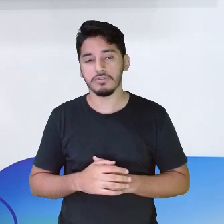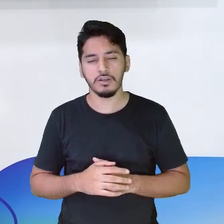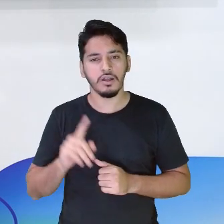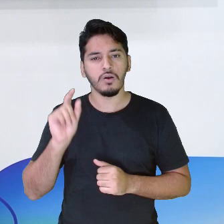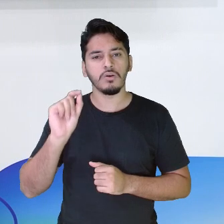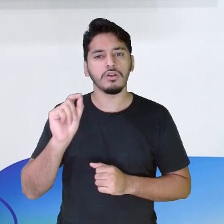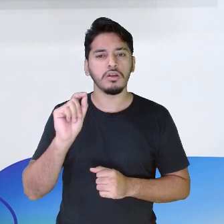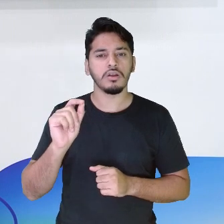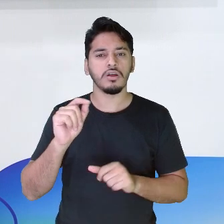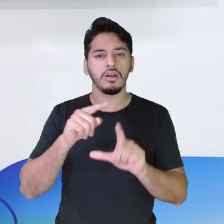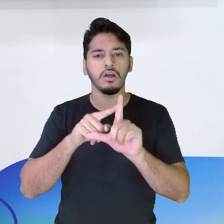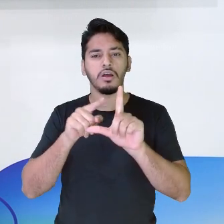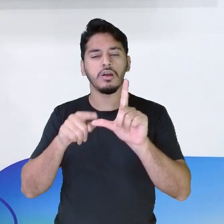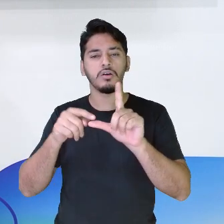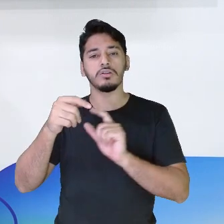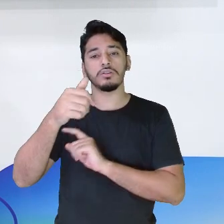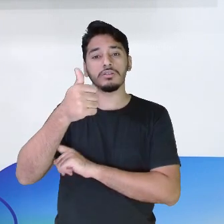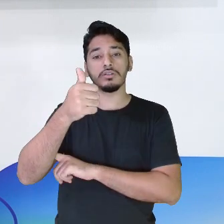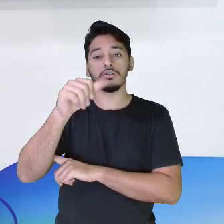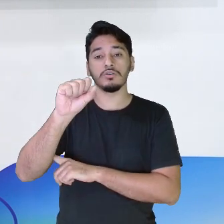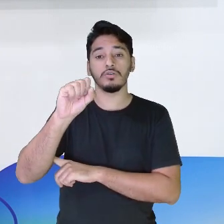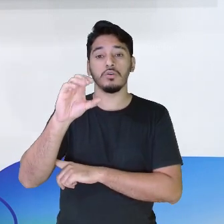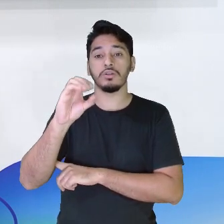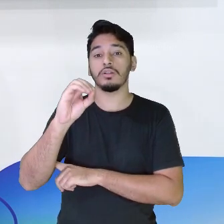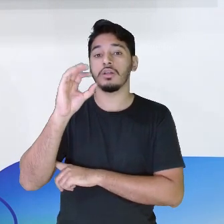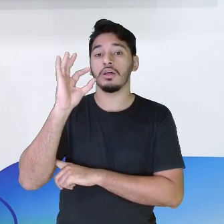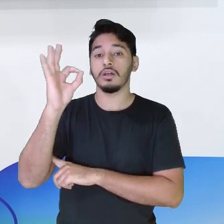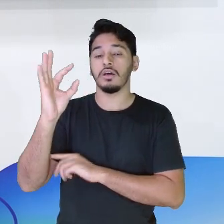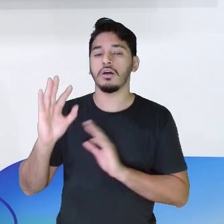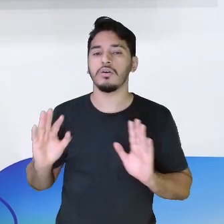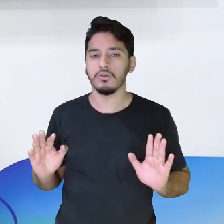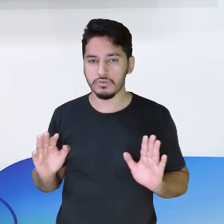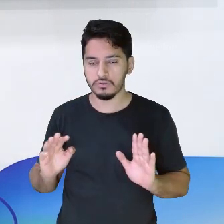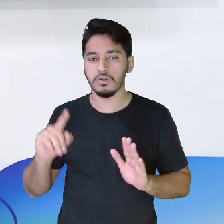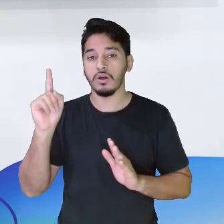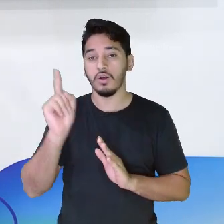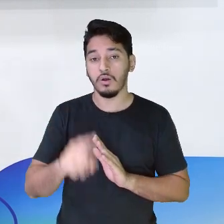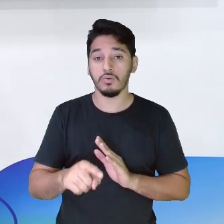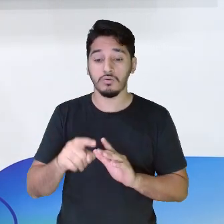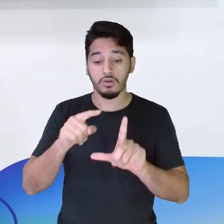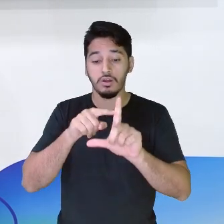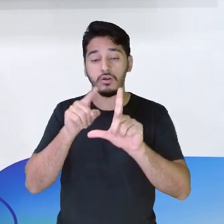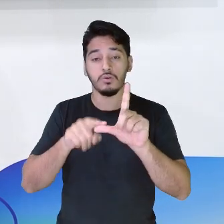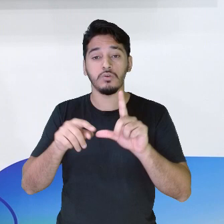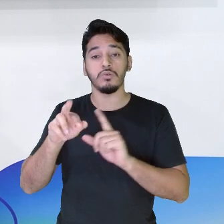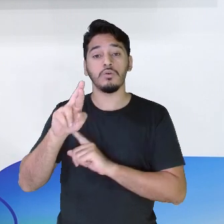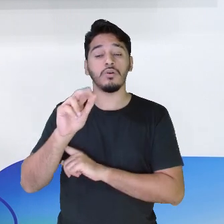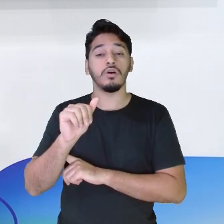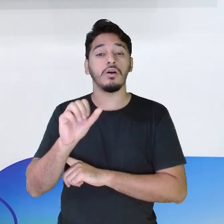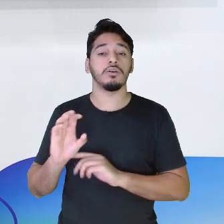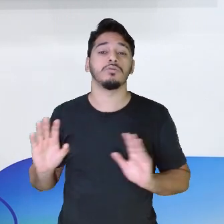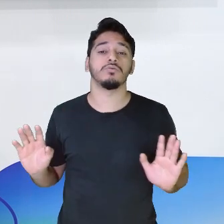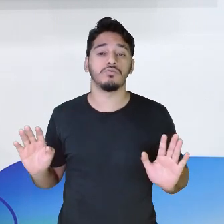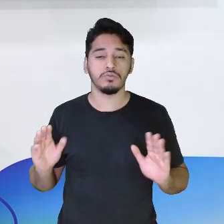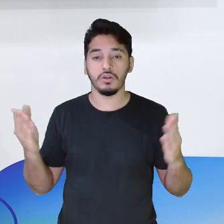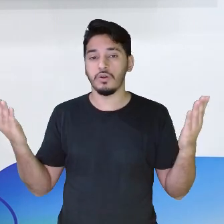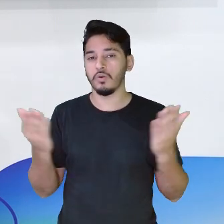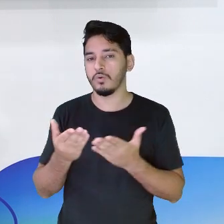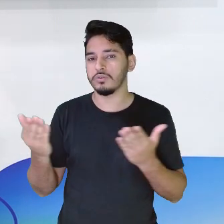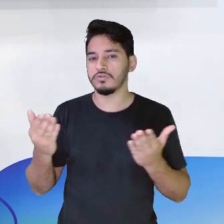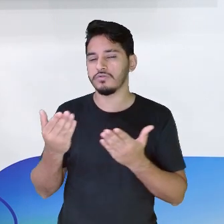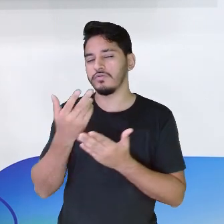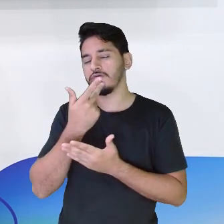Ângulo de 180 graus, ângulo raso. E é sobre isso que a gente vai